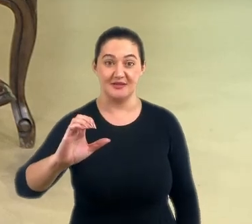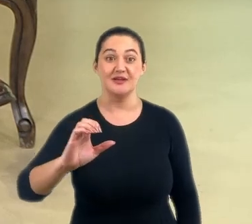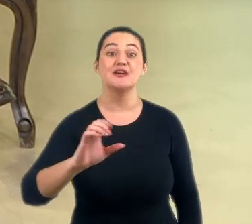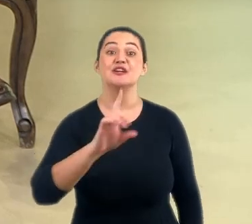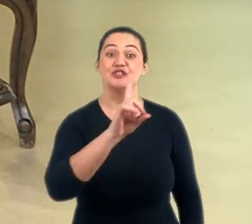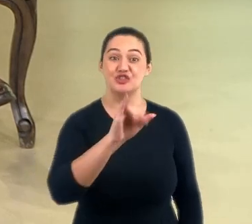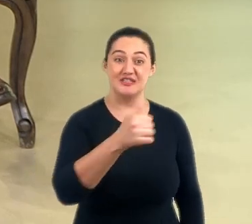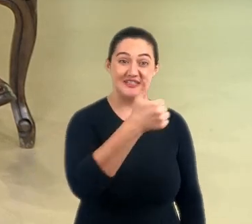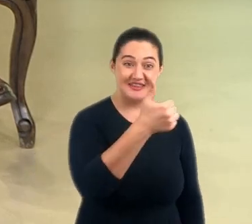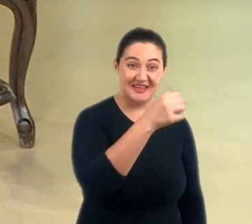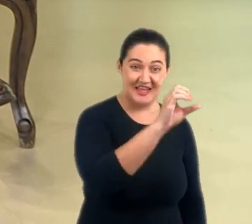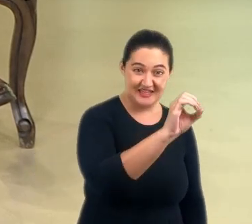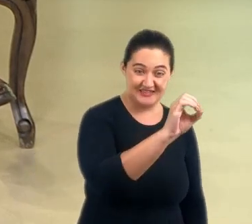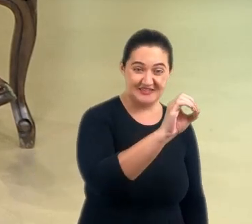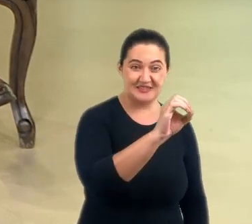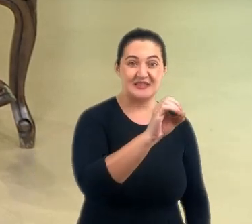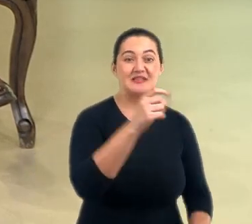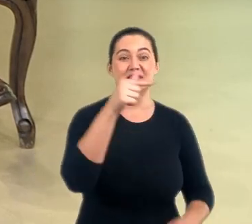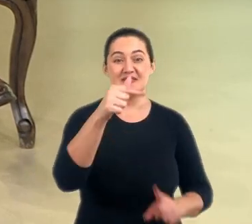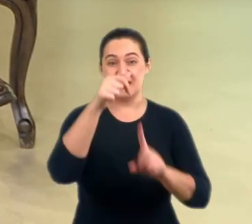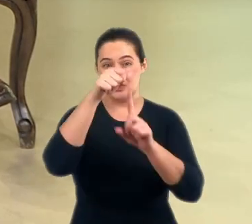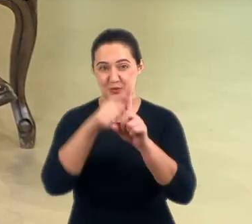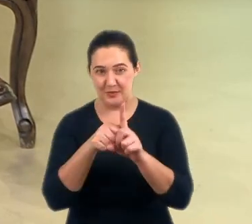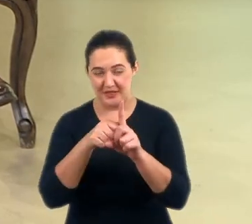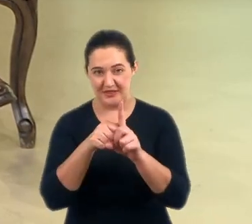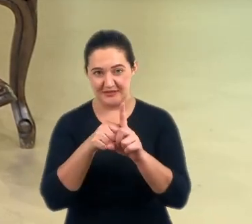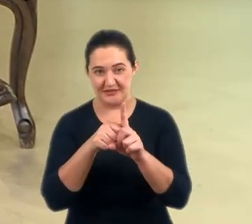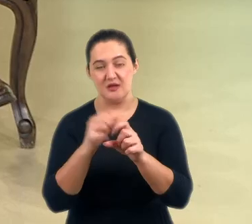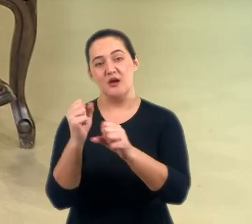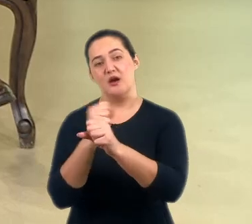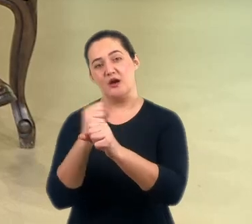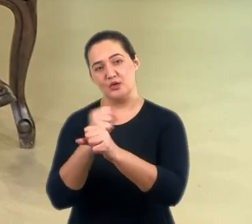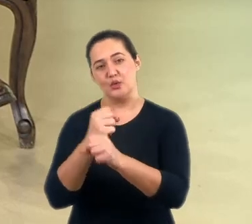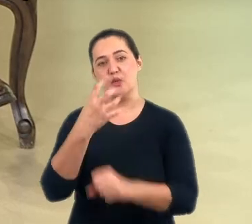do 7º mês lunar judaico do ano, repito,